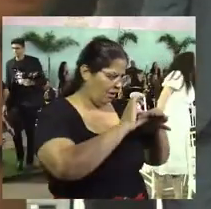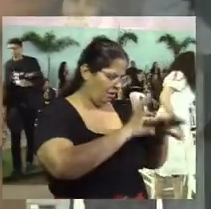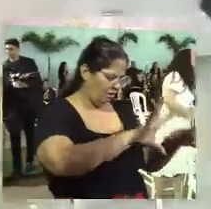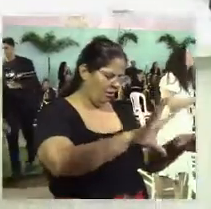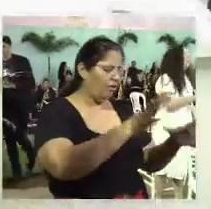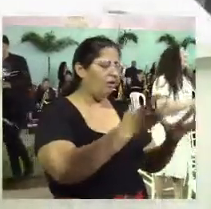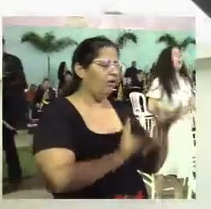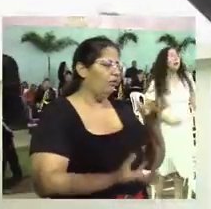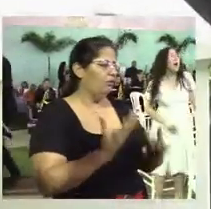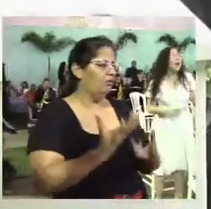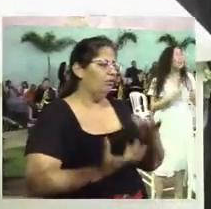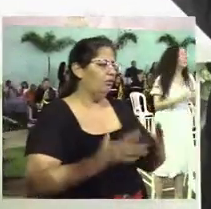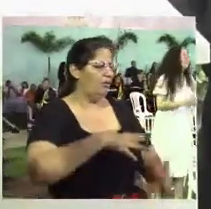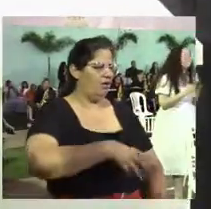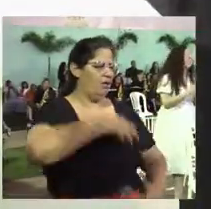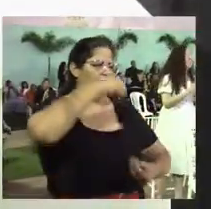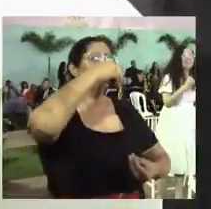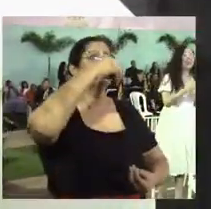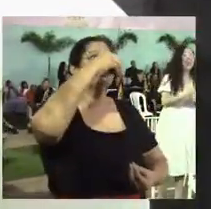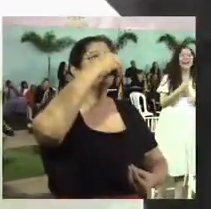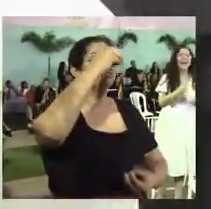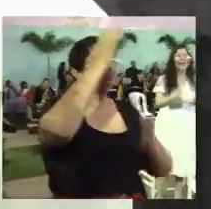de Jesus